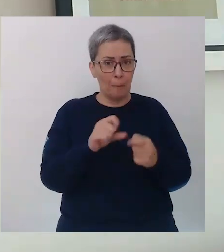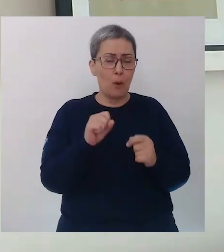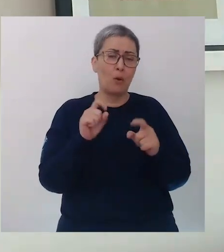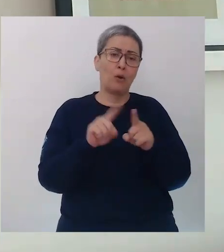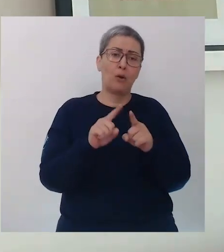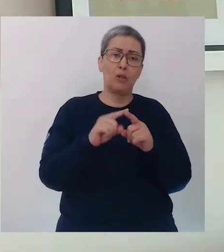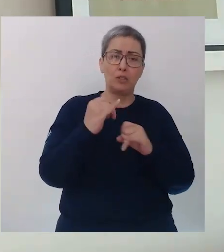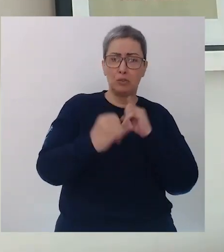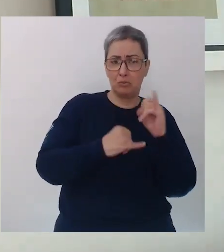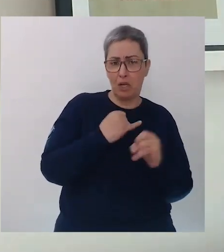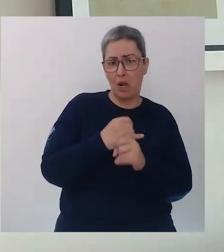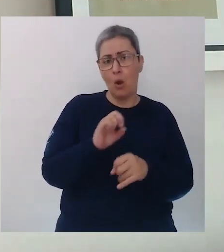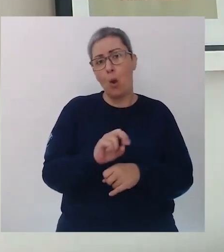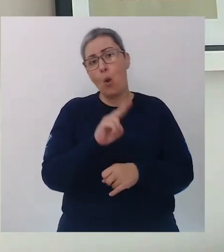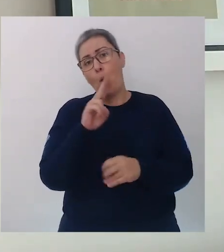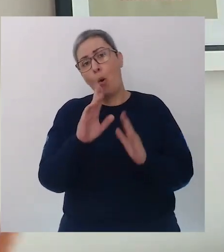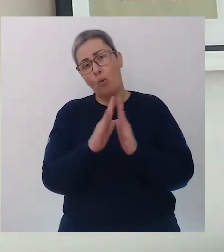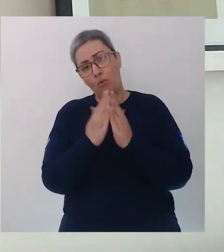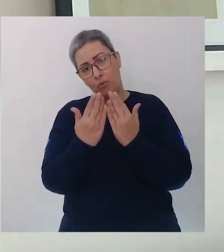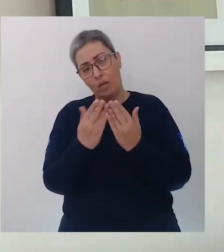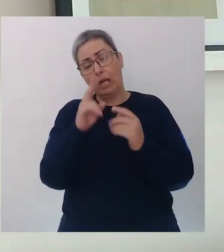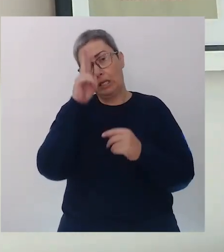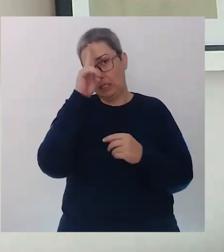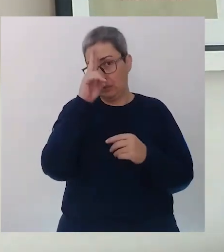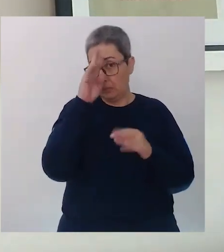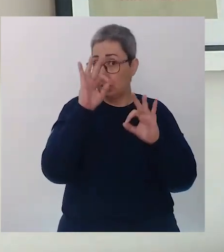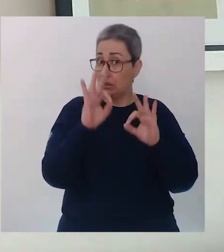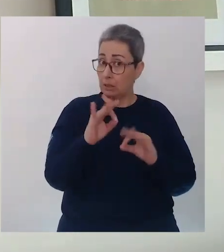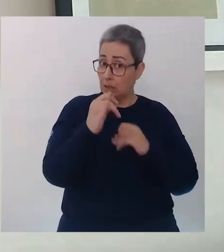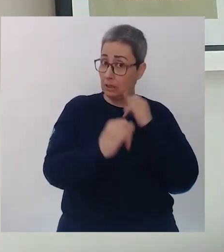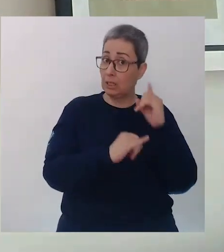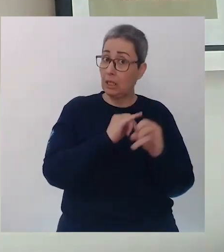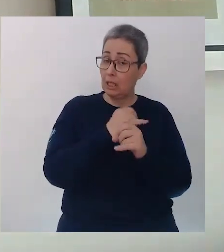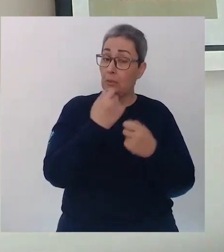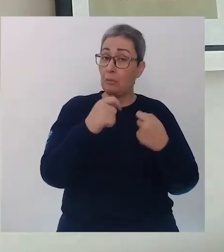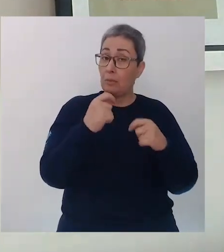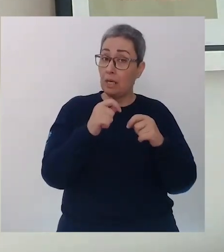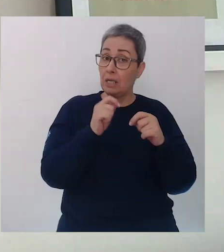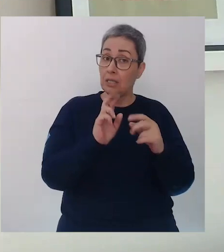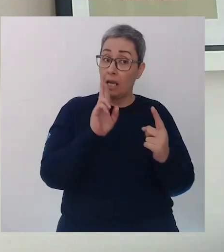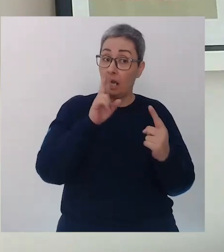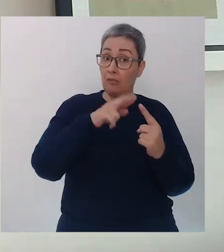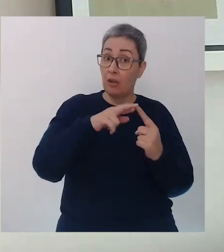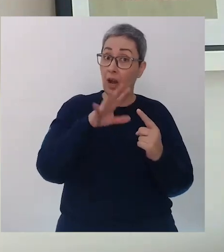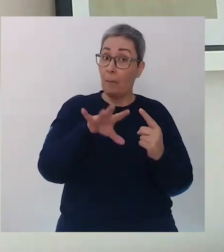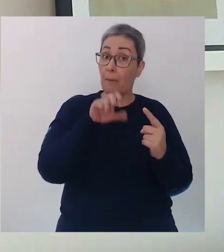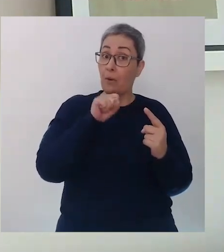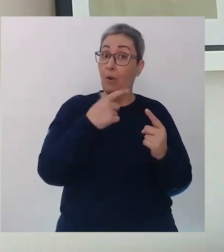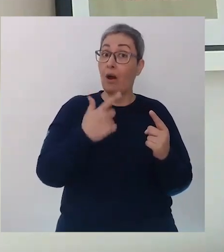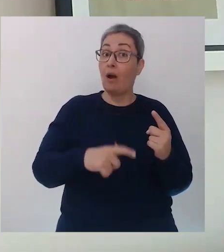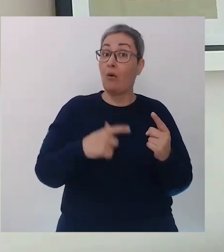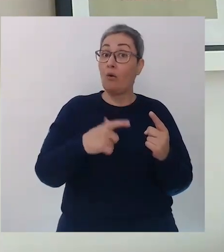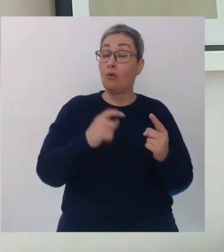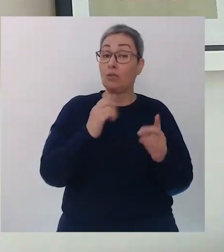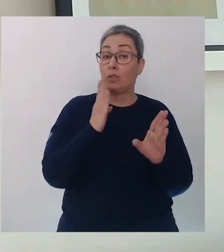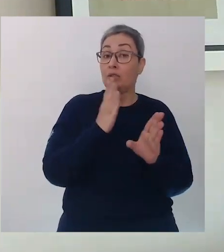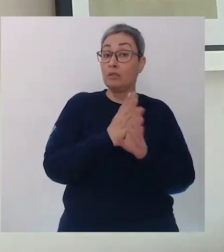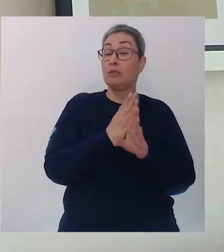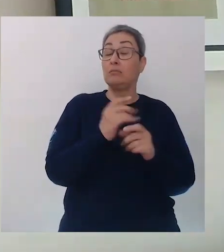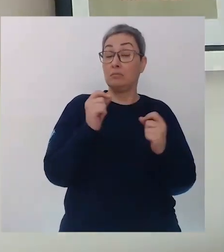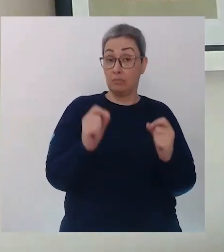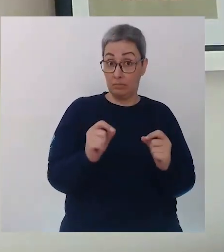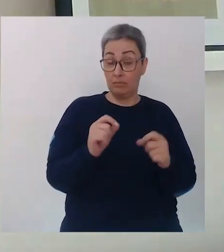Pode ser no virtual, pode ser no físico, tá? Lembrando sempre que no virtual precisa colocar a referência de onde vocês retiraram. É importante a gente saber de onde que vocês